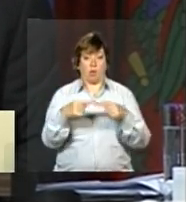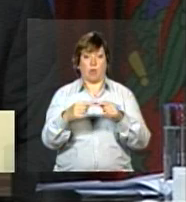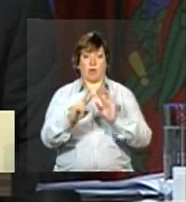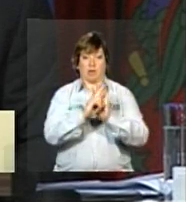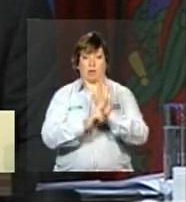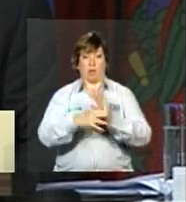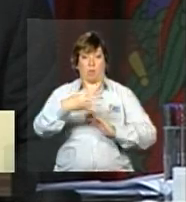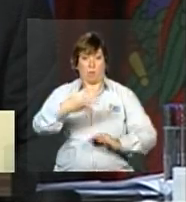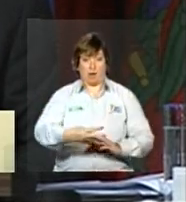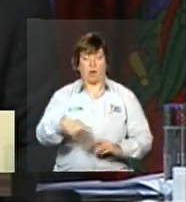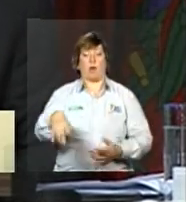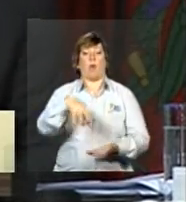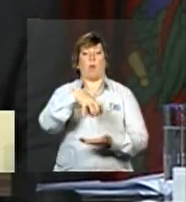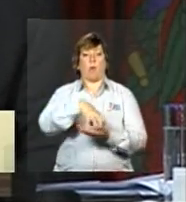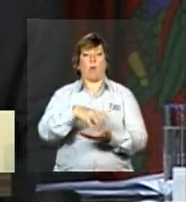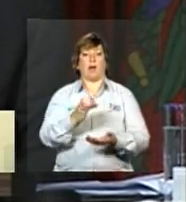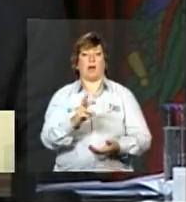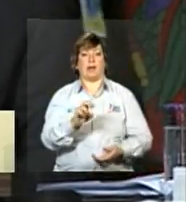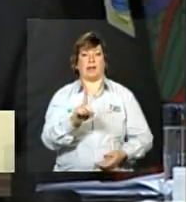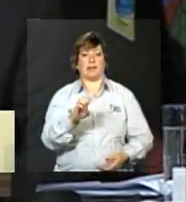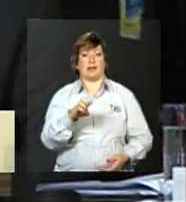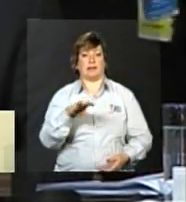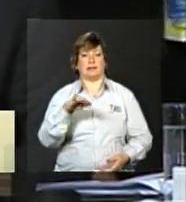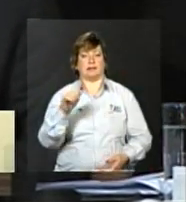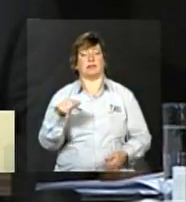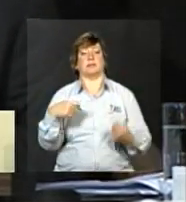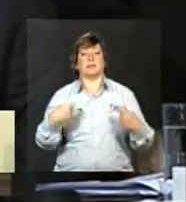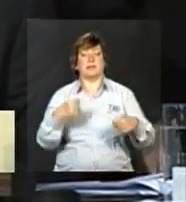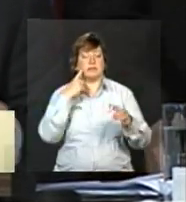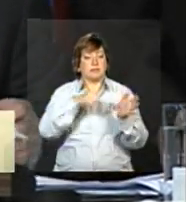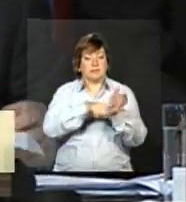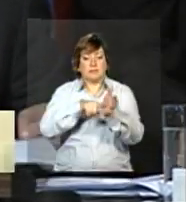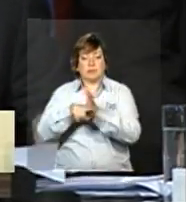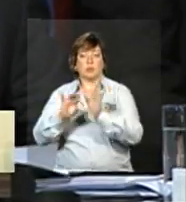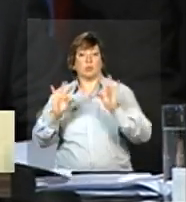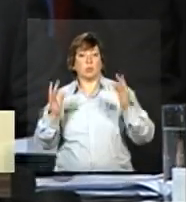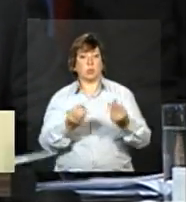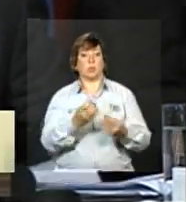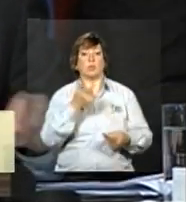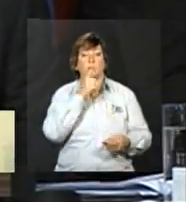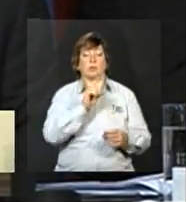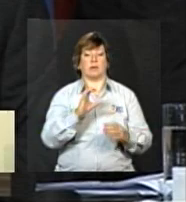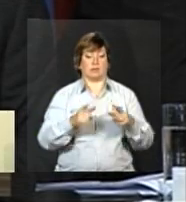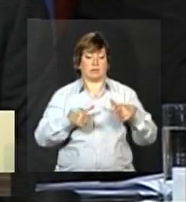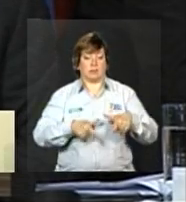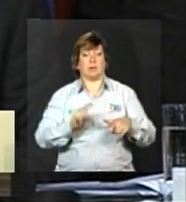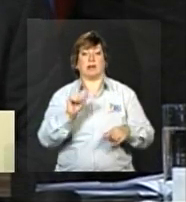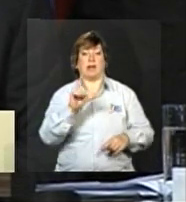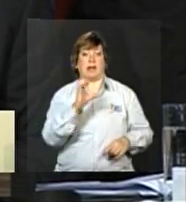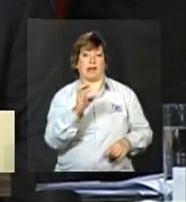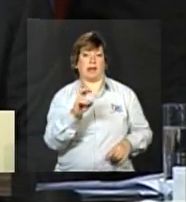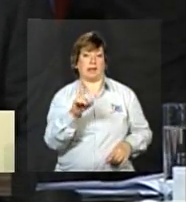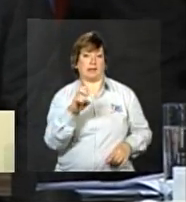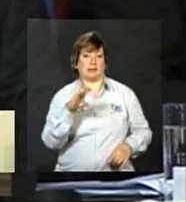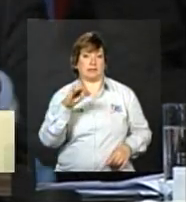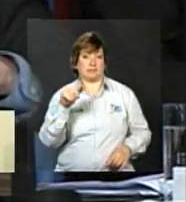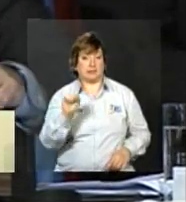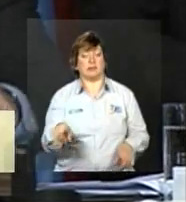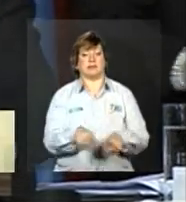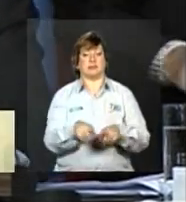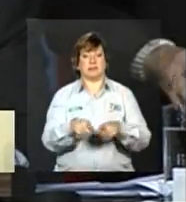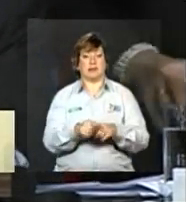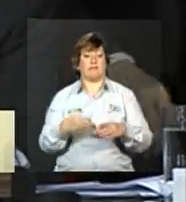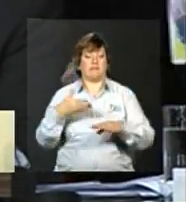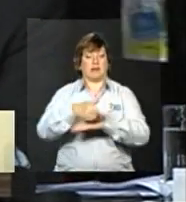4, o Comitê de Credenciais deverá examinar as credenciais dos representantes e se reportar à conferência